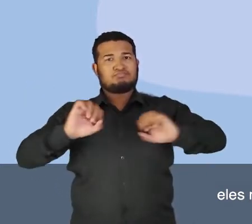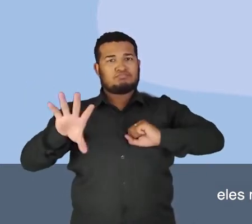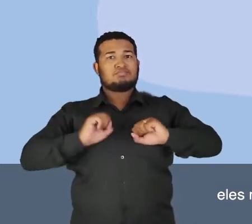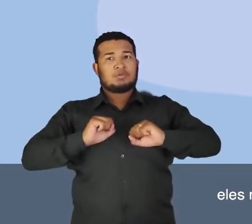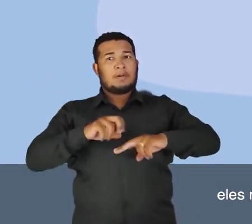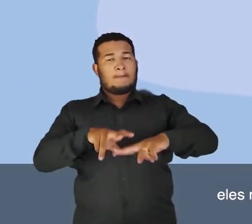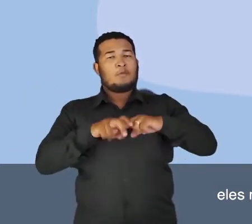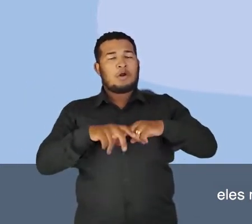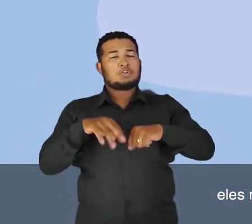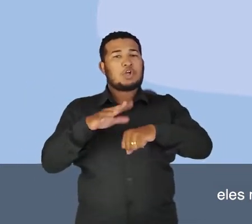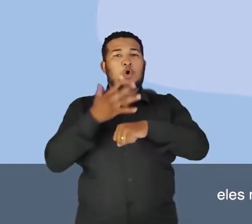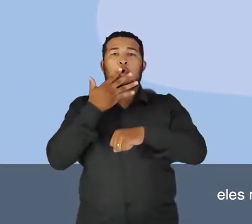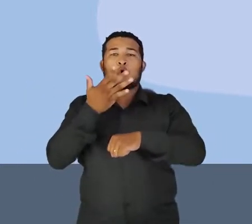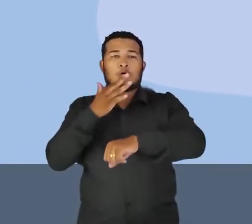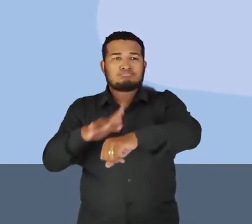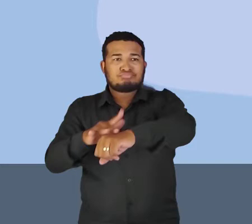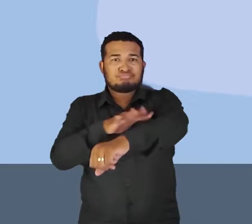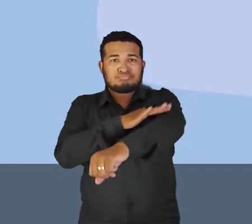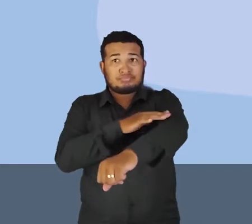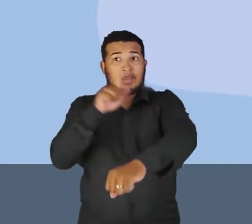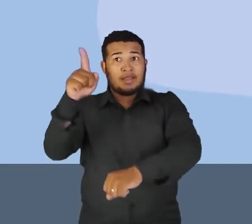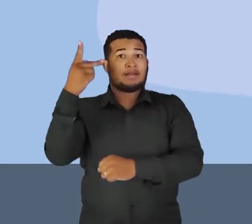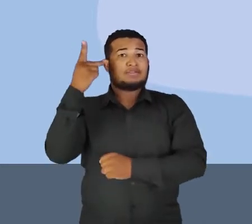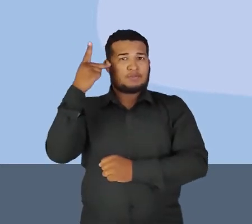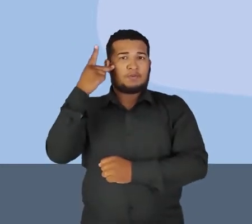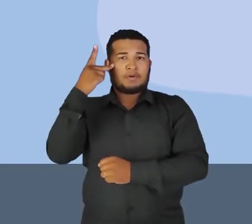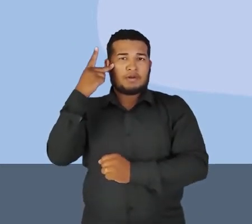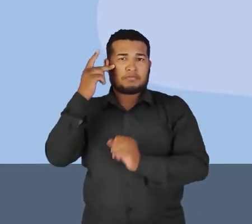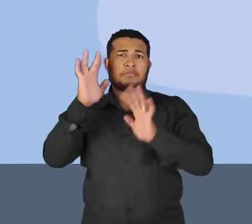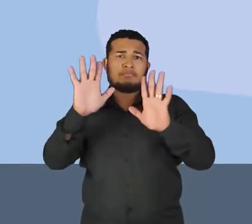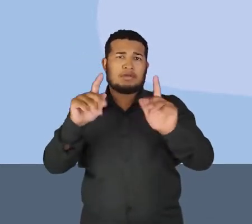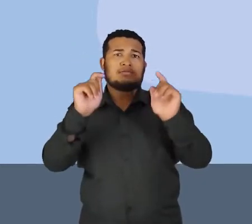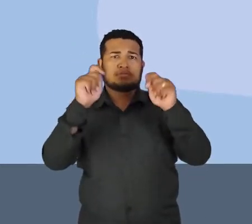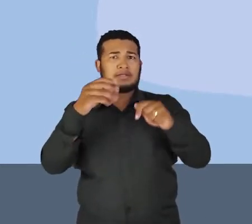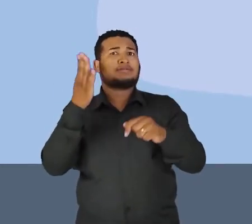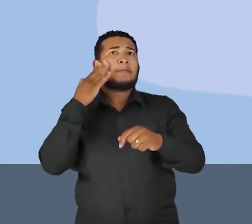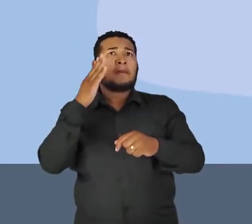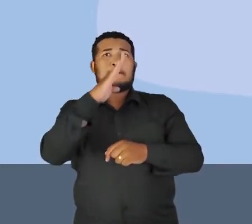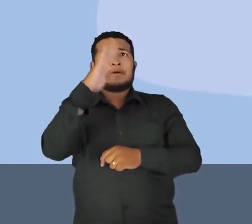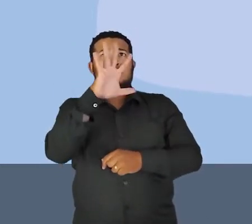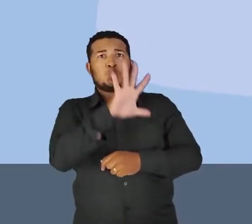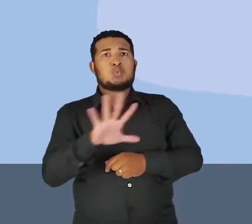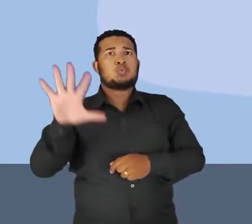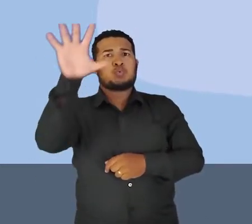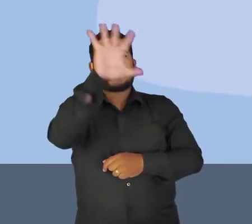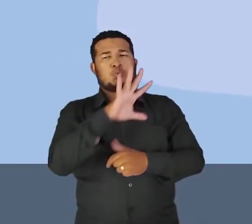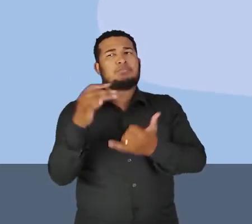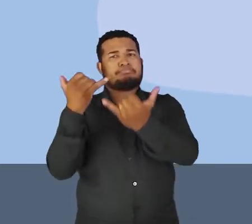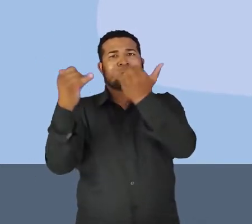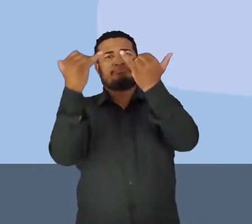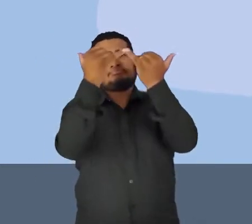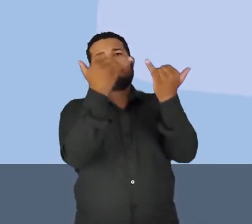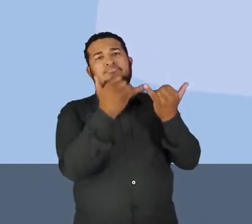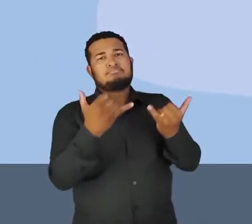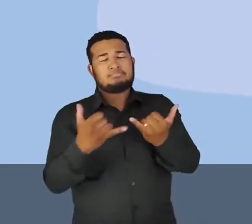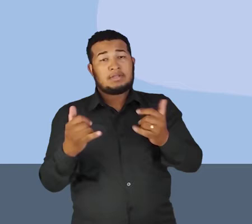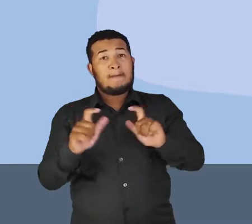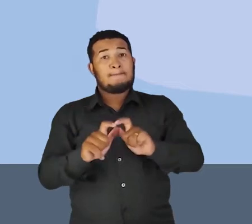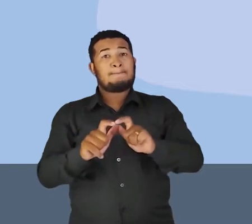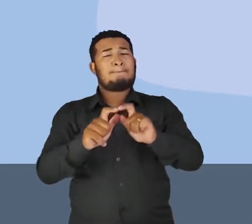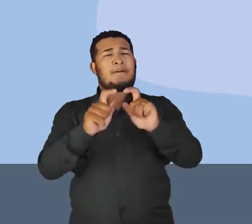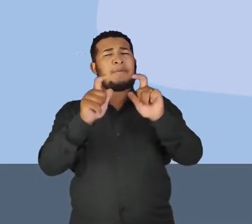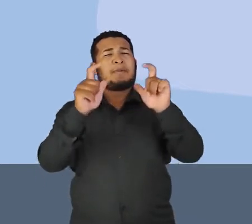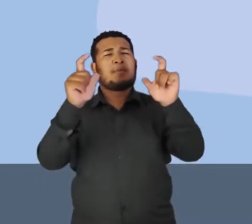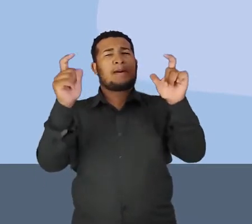raça e cor, na cidade de São Paulo, mas isso você pode generalizar no Brasil inteiro. A grande maioria